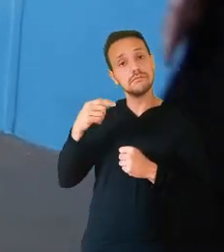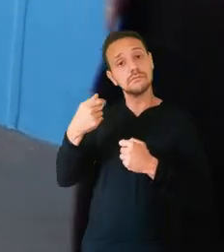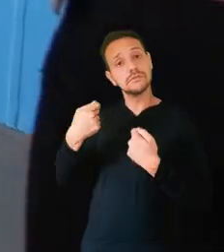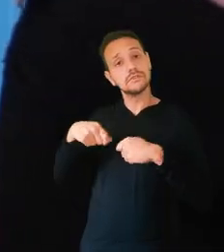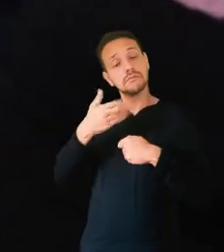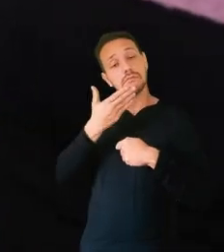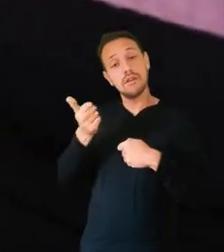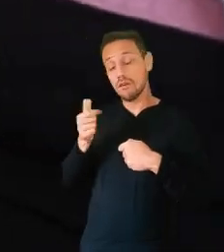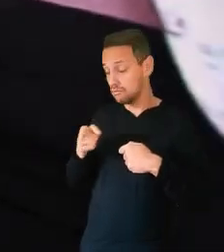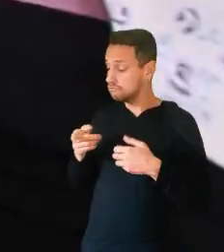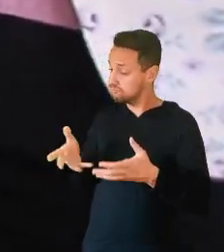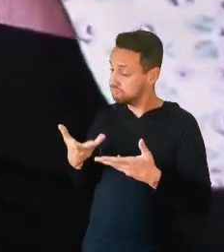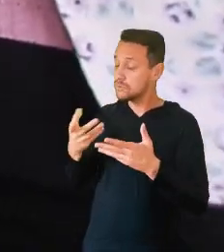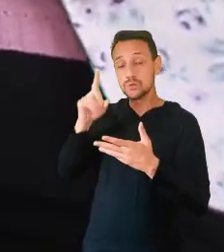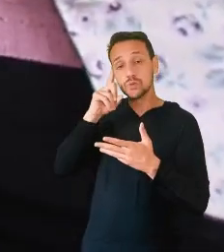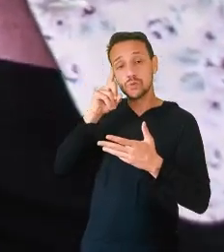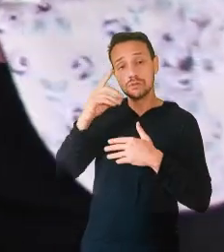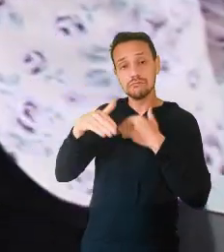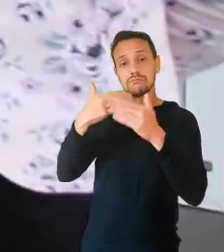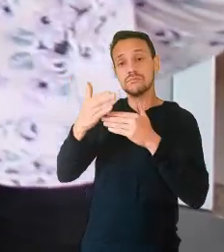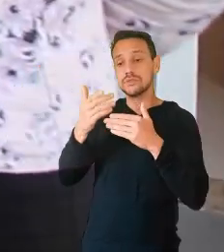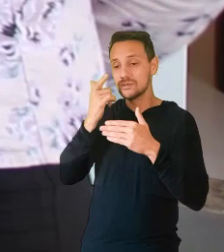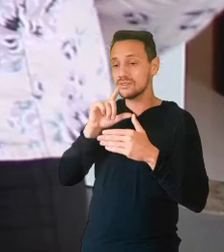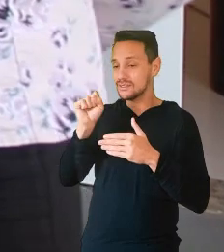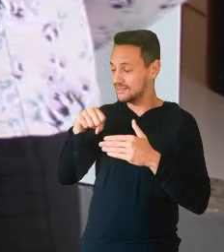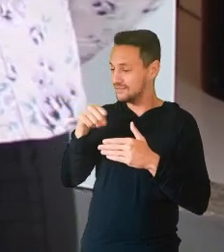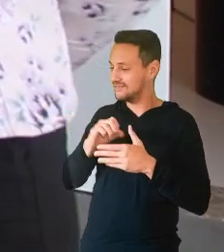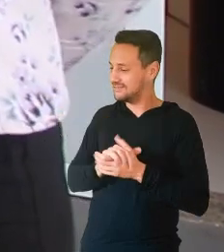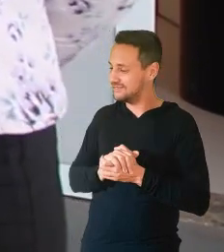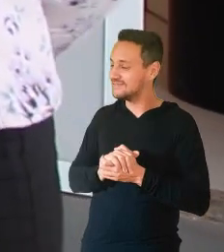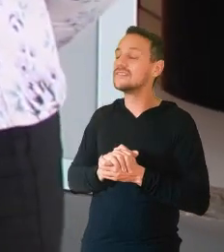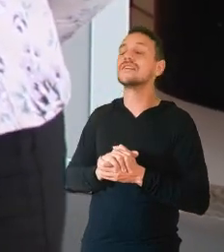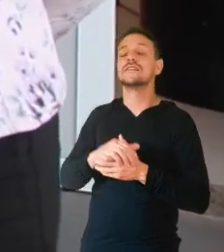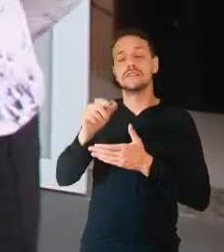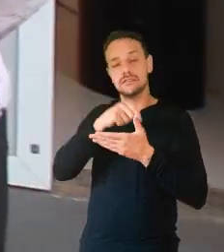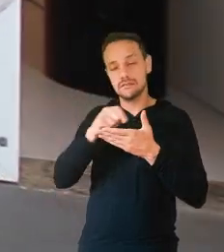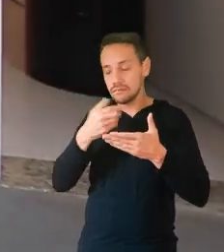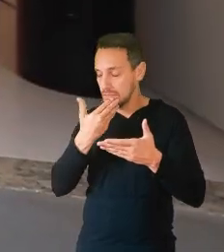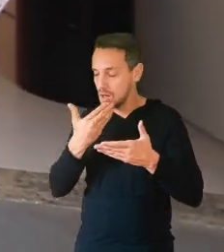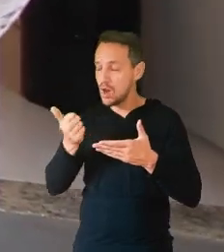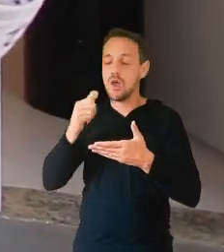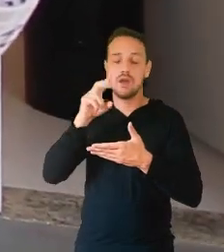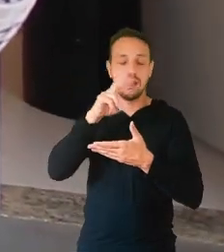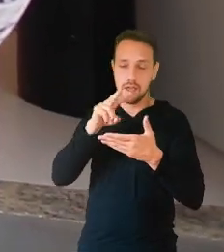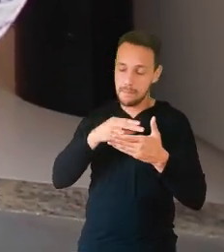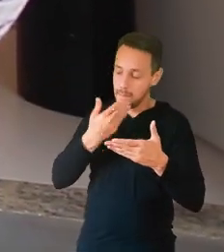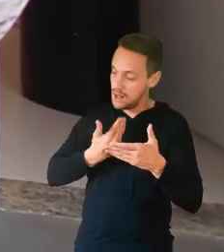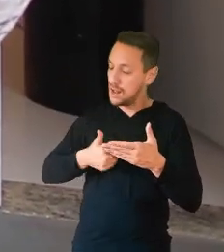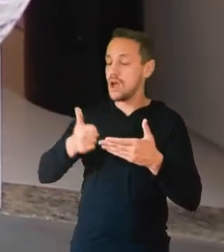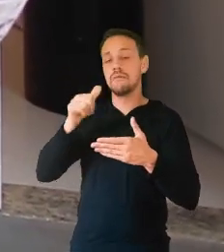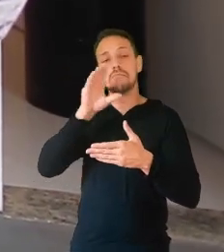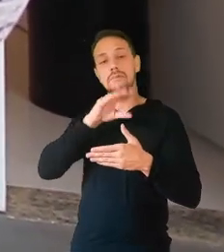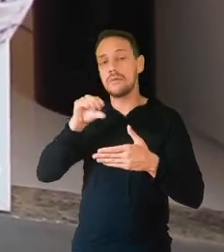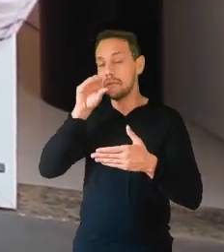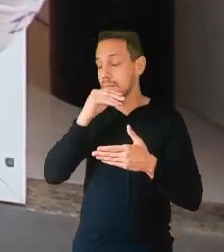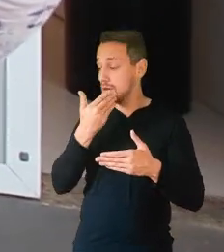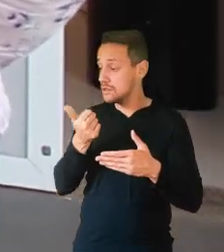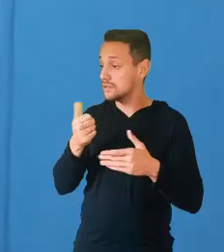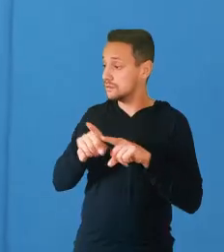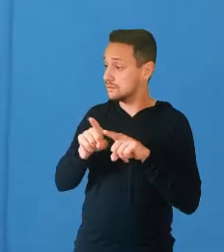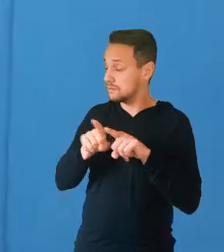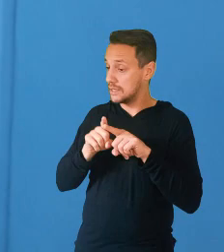a sala, né? Uhum. Olha que bacana, ó. Você tem a consciência que precisa melhorar, né, mãe? Tem que trabalhar isso todos os